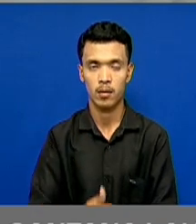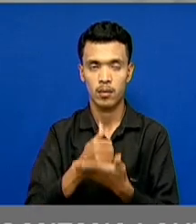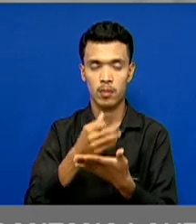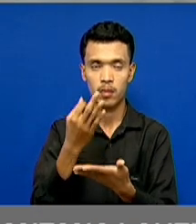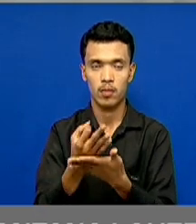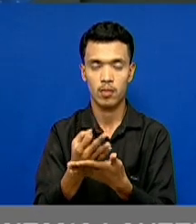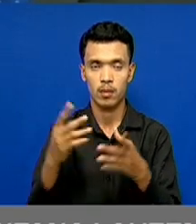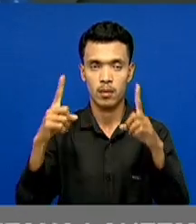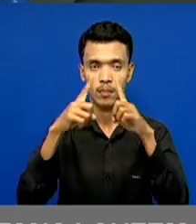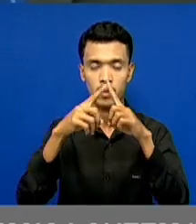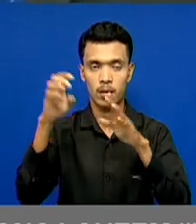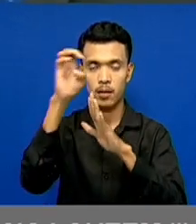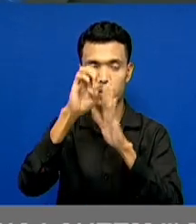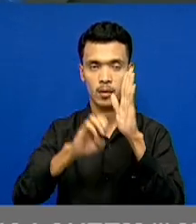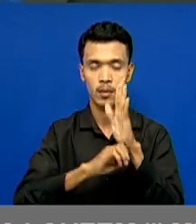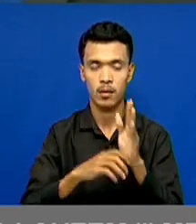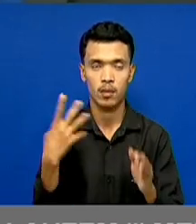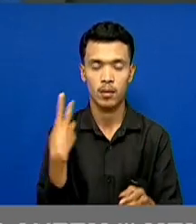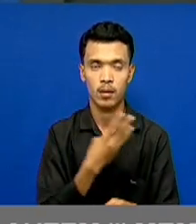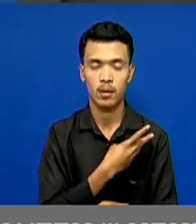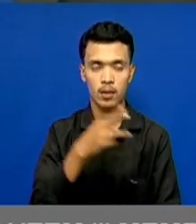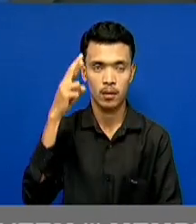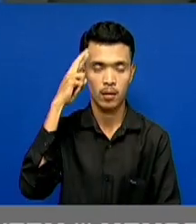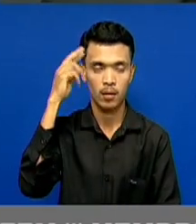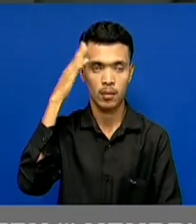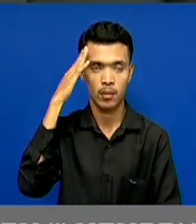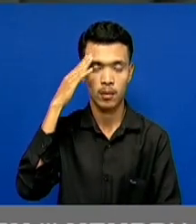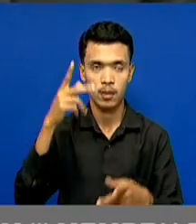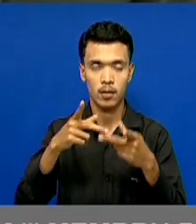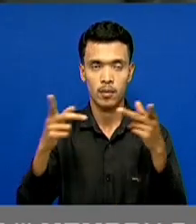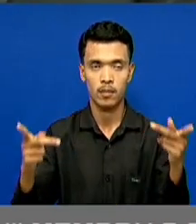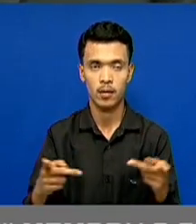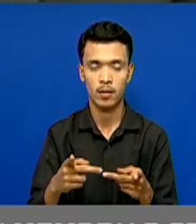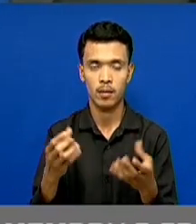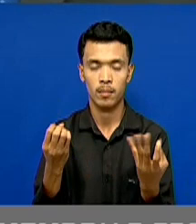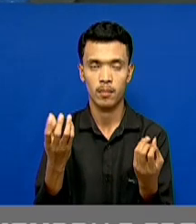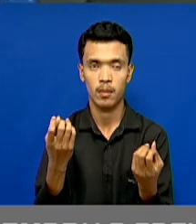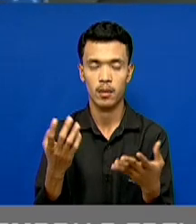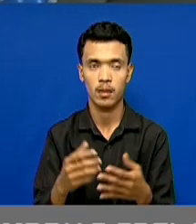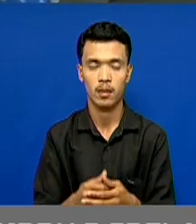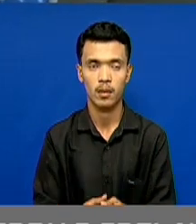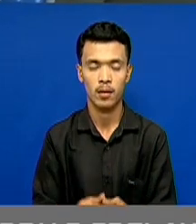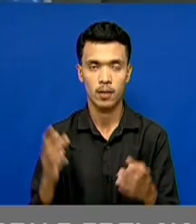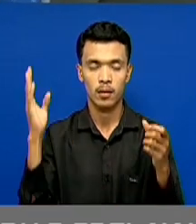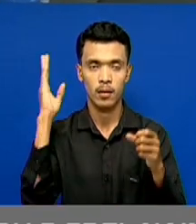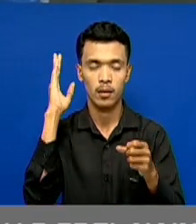Estado. Deve ter reconhecido que se há problema para o Parque Nacional, né? Até que se há TCI,